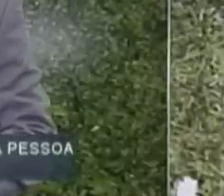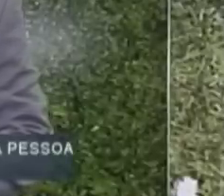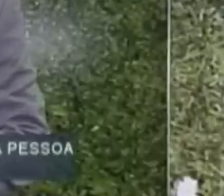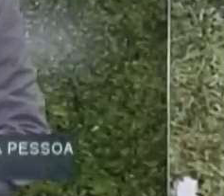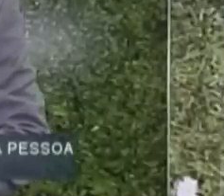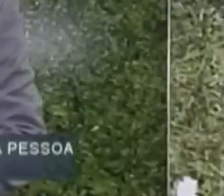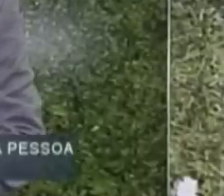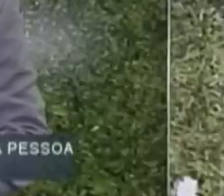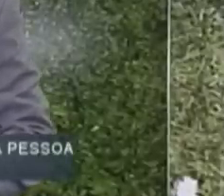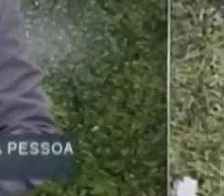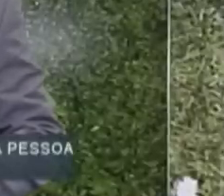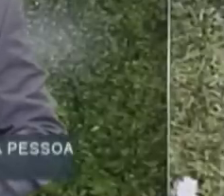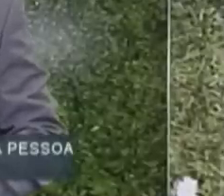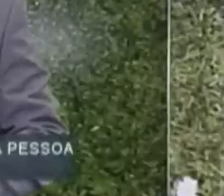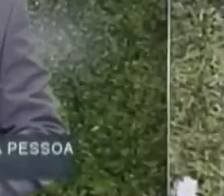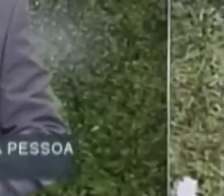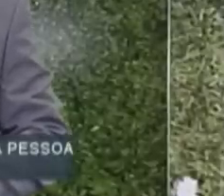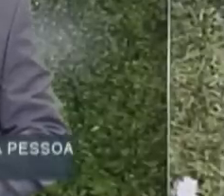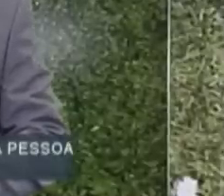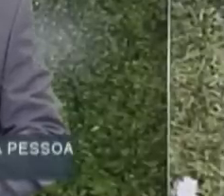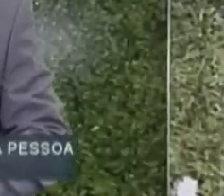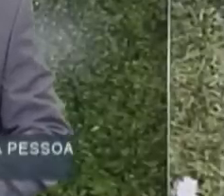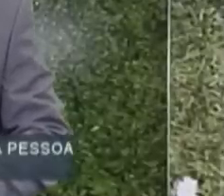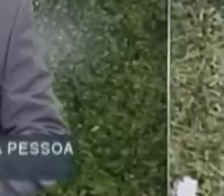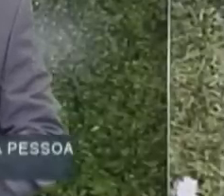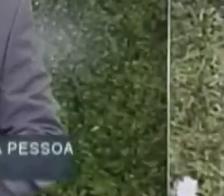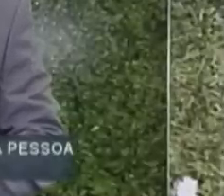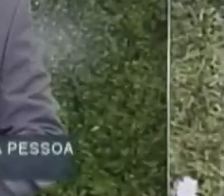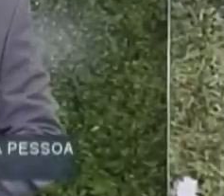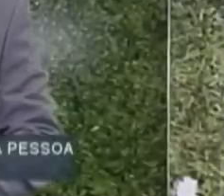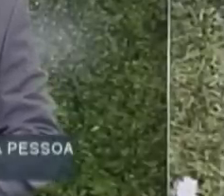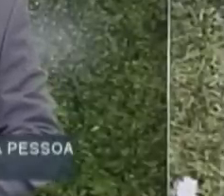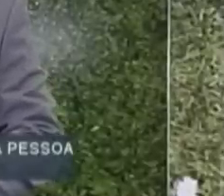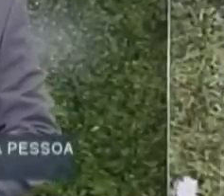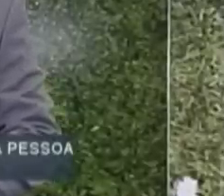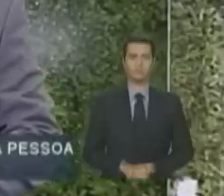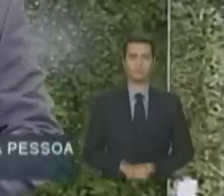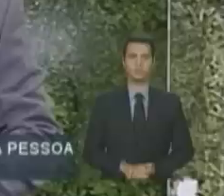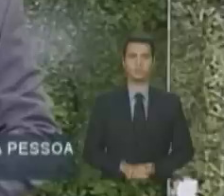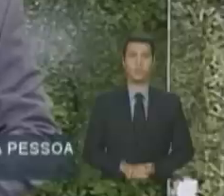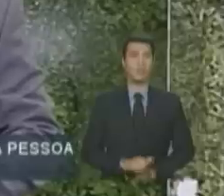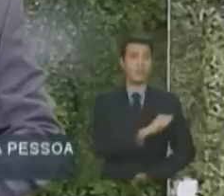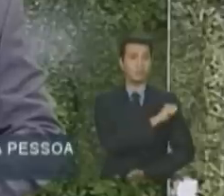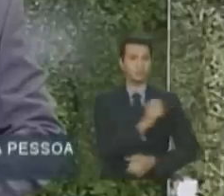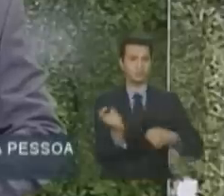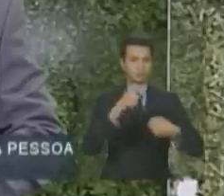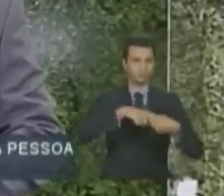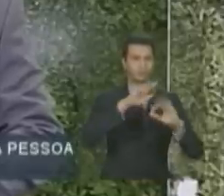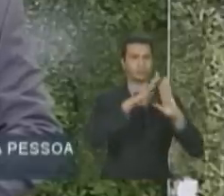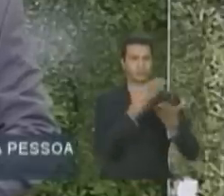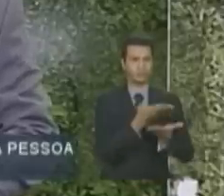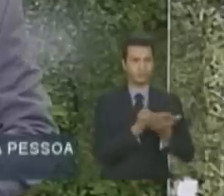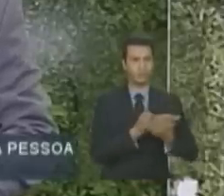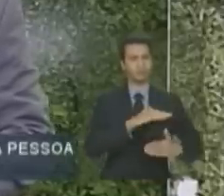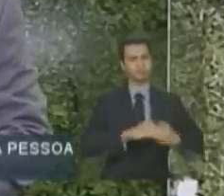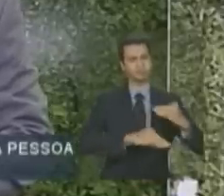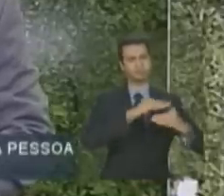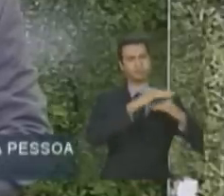qualificar esses cidadãos e prepará-los para o mercado de trabalho. E aí, meus amigos e minhas amigas,